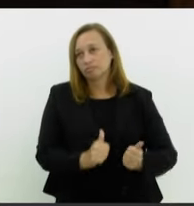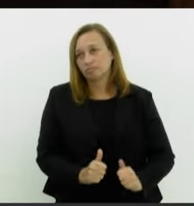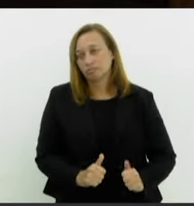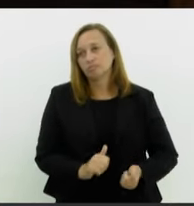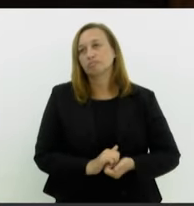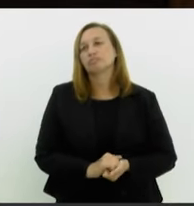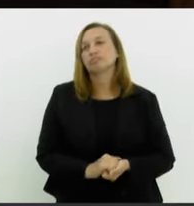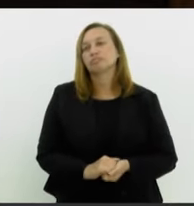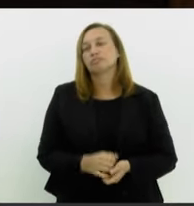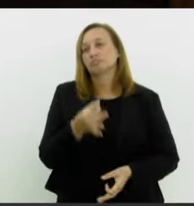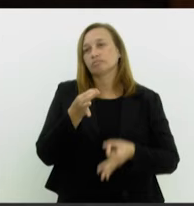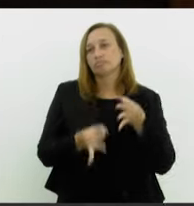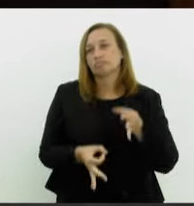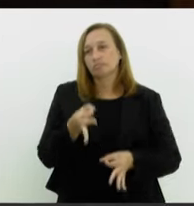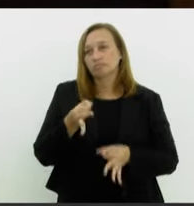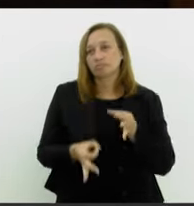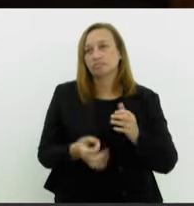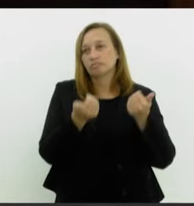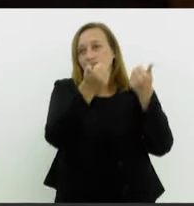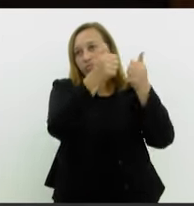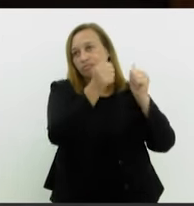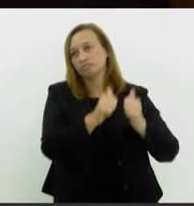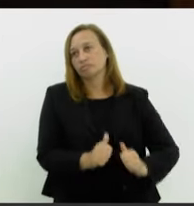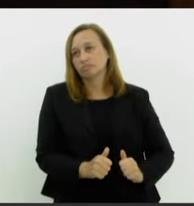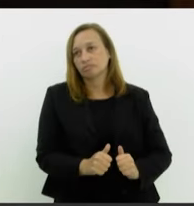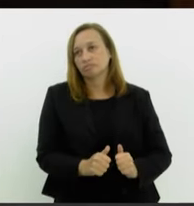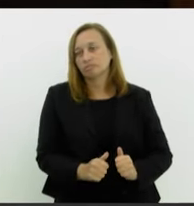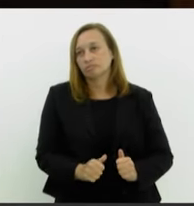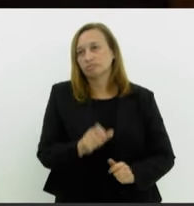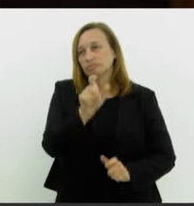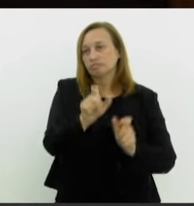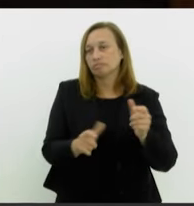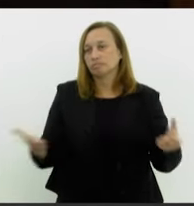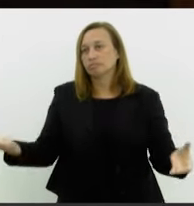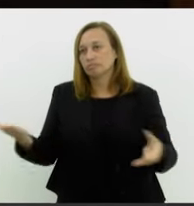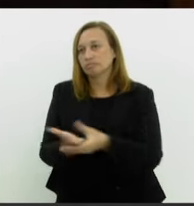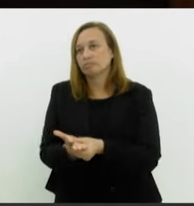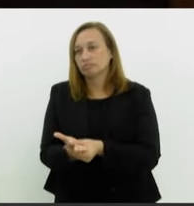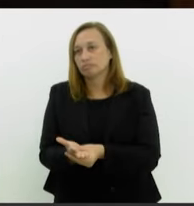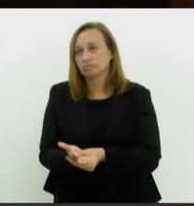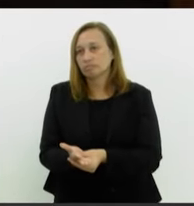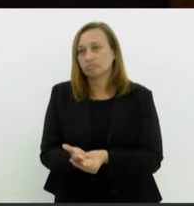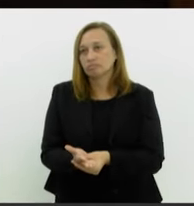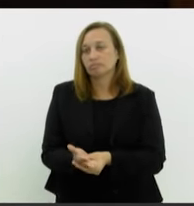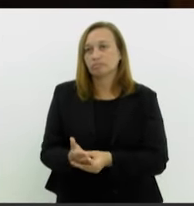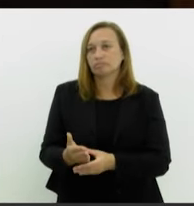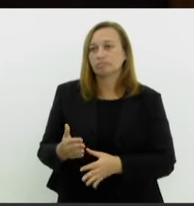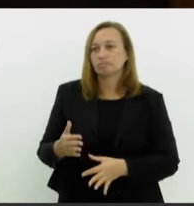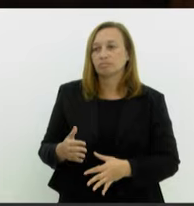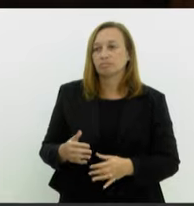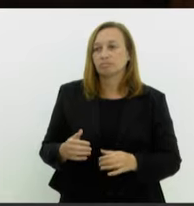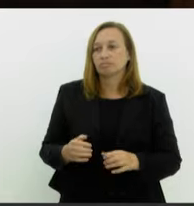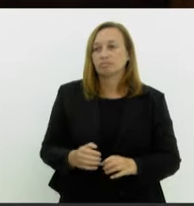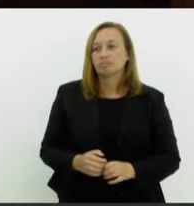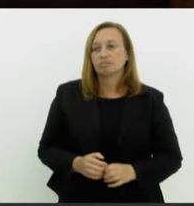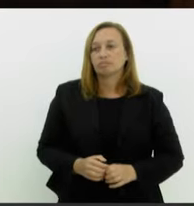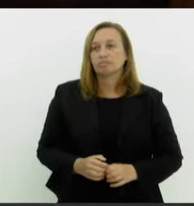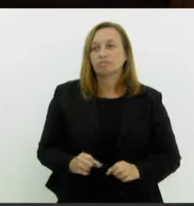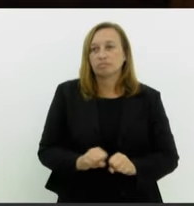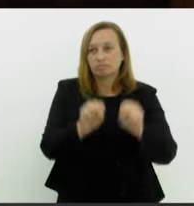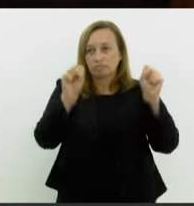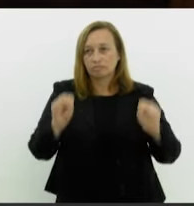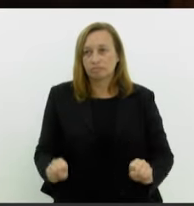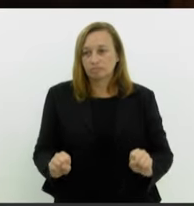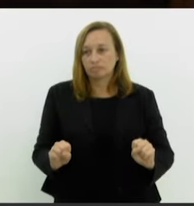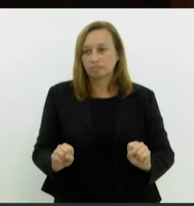jurisprudencial e também uma análise dos julgados da corte do sistema interamericano de direitos humanos portanto é quase que um